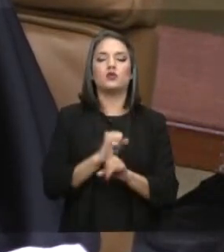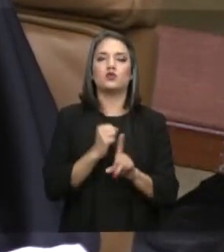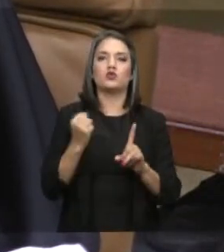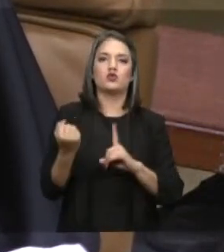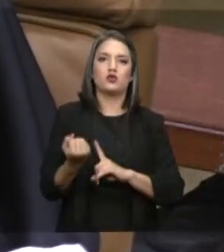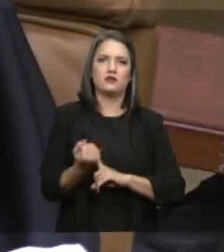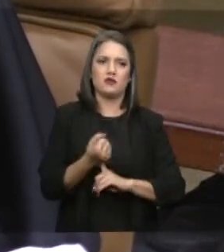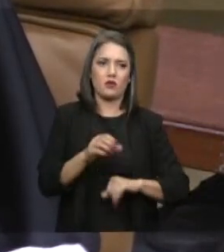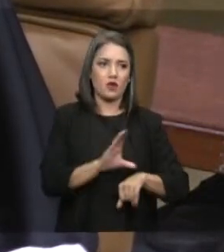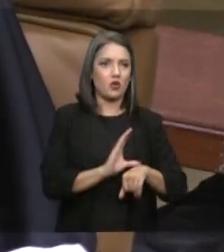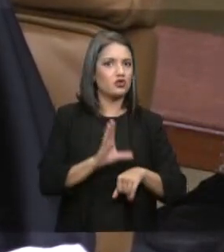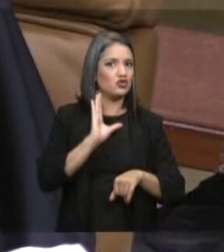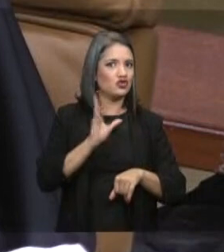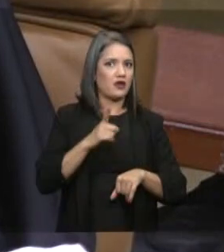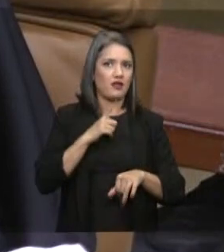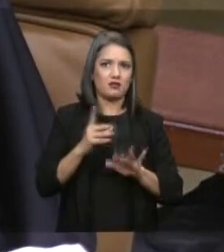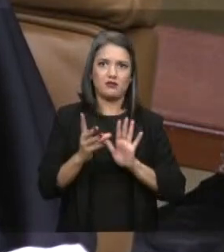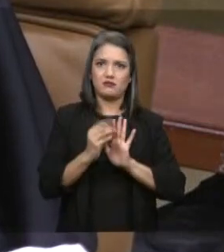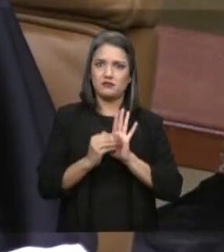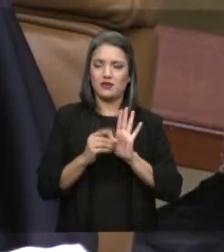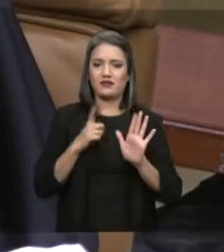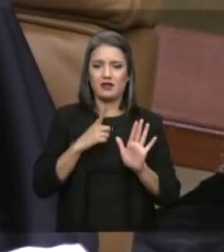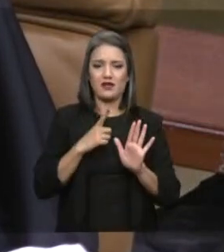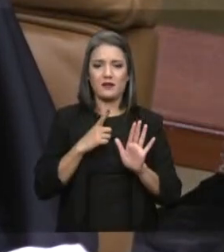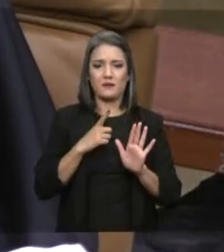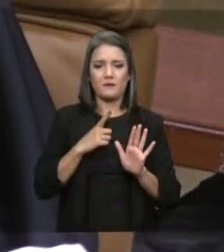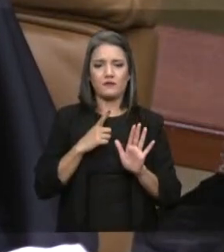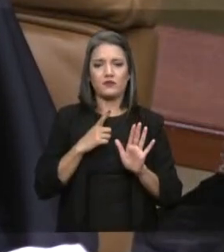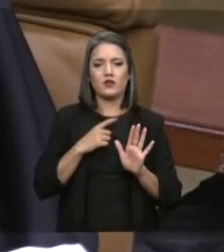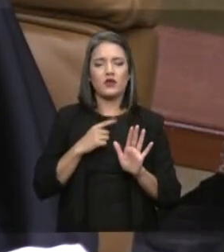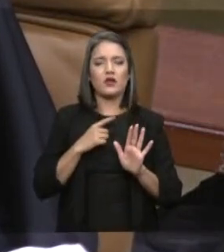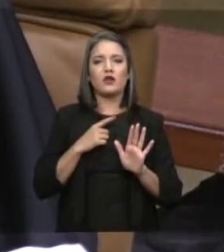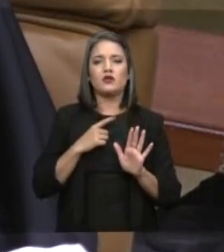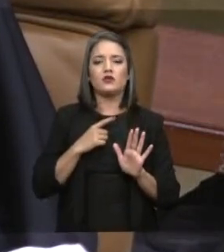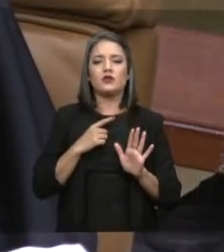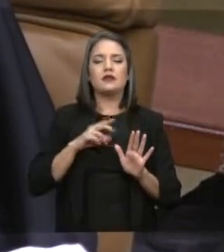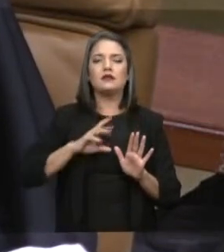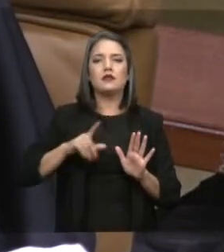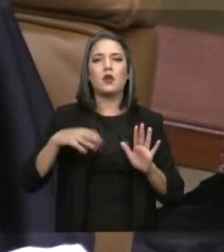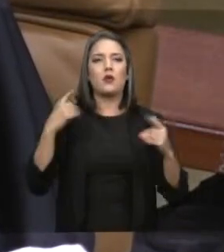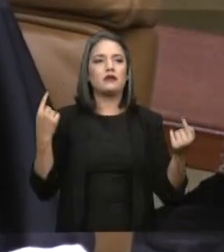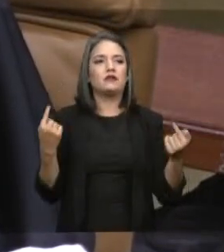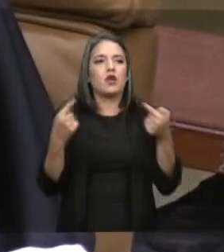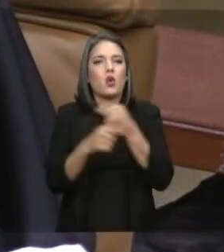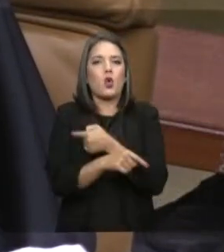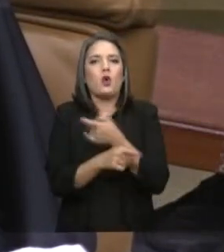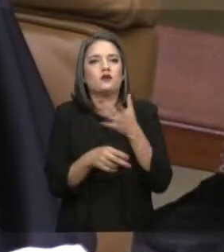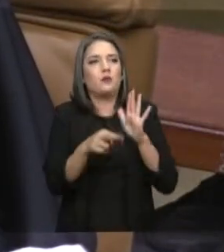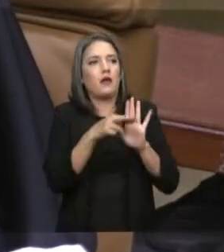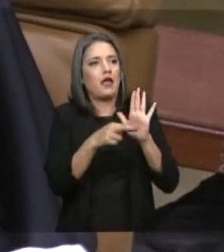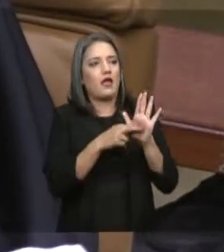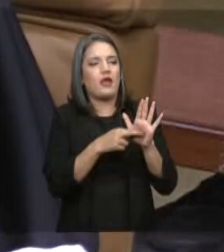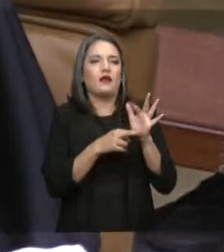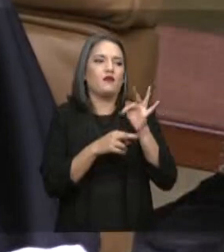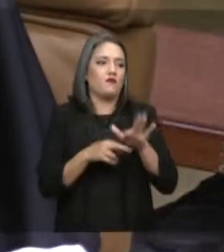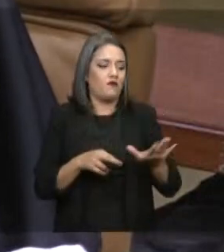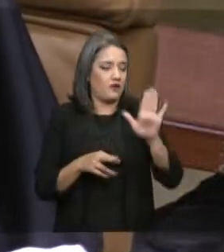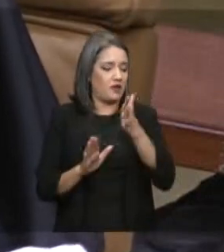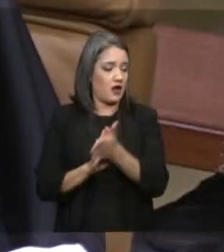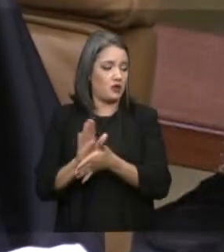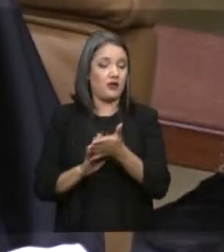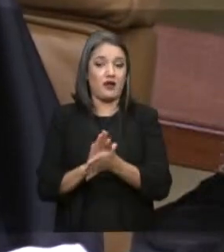constitucionalmente previsto sem correrem desacordo com qualquer disciplina estabelecida em lei federal